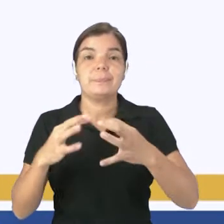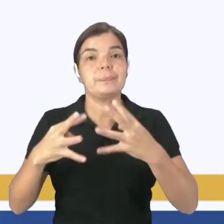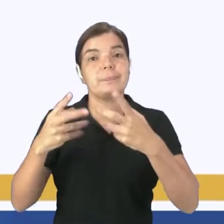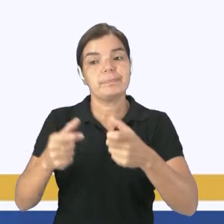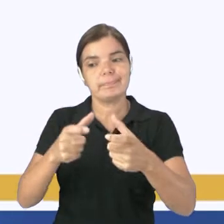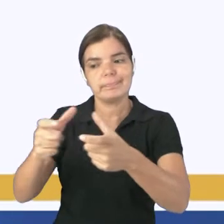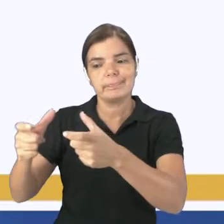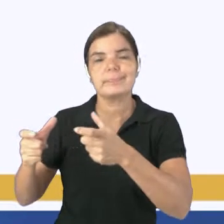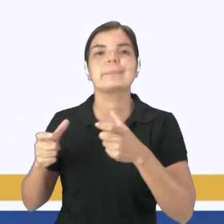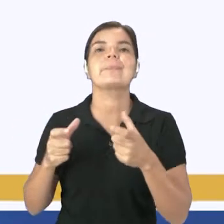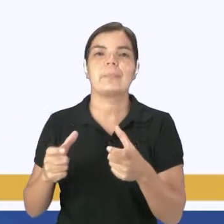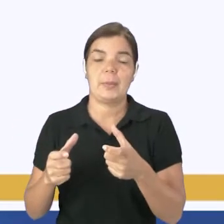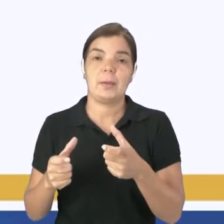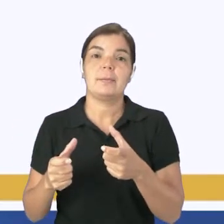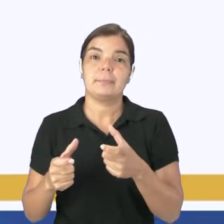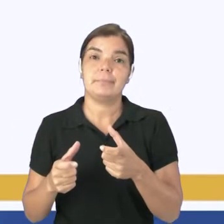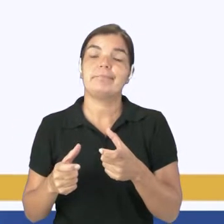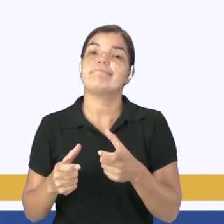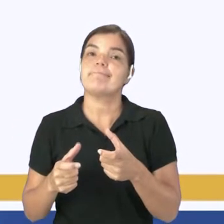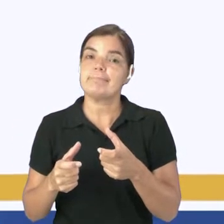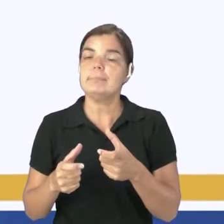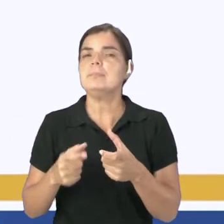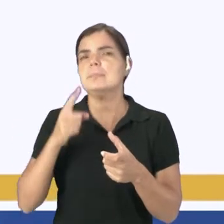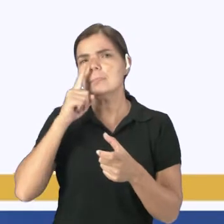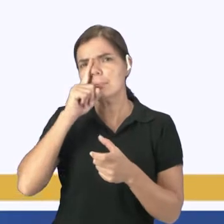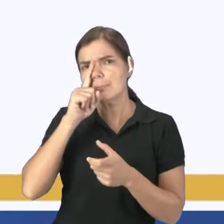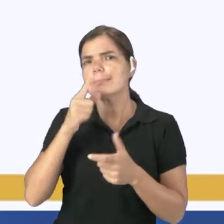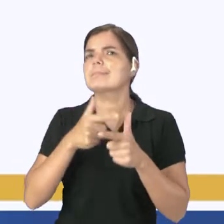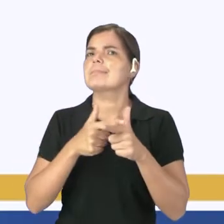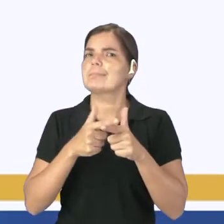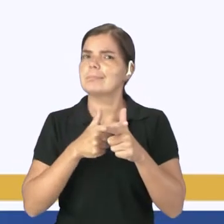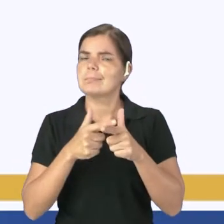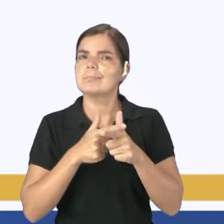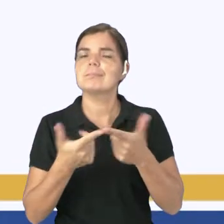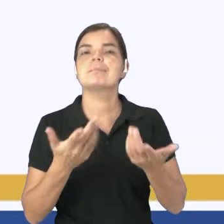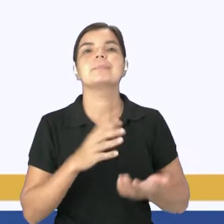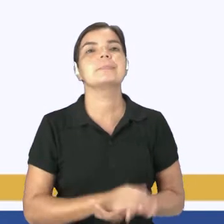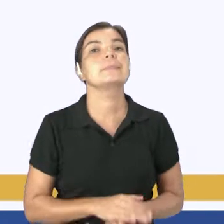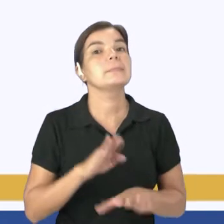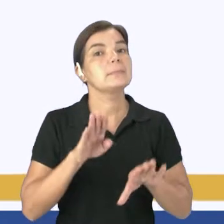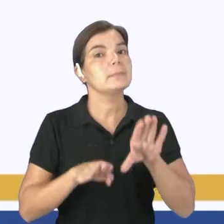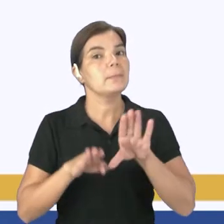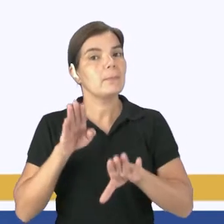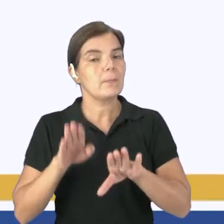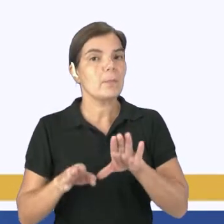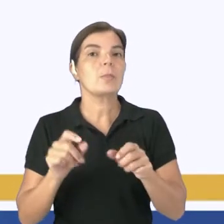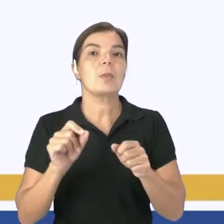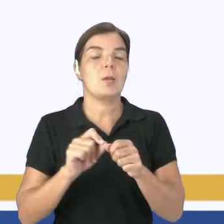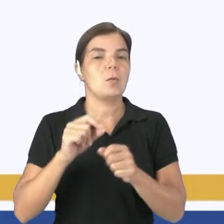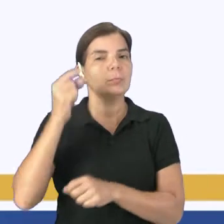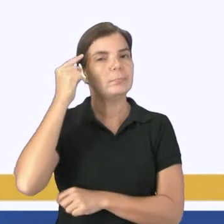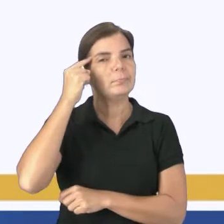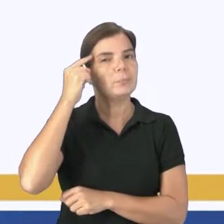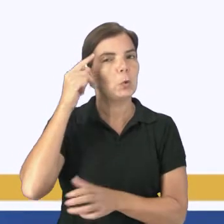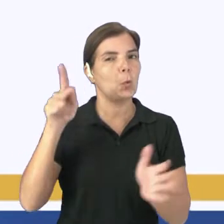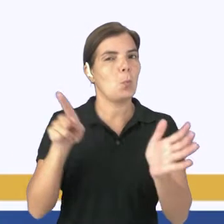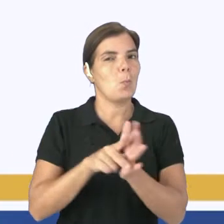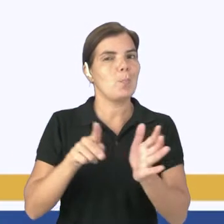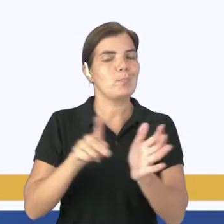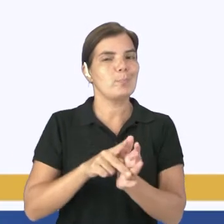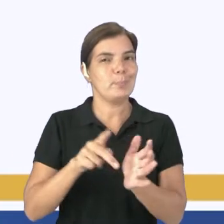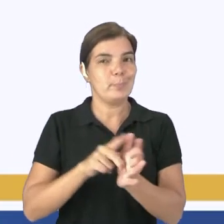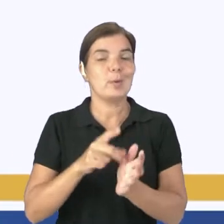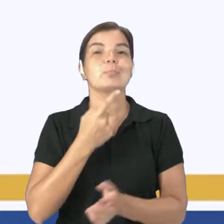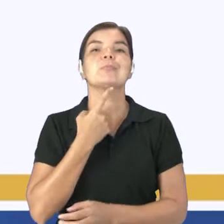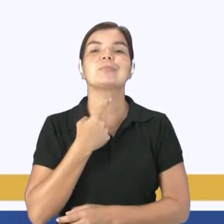e vai provocar uma série de consequências, tá? E muitas vezes isso ele faz só pensando no seu próprio bem-estar, e acaba